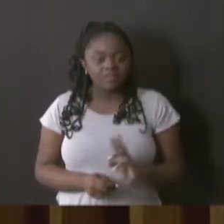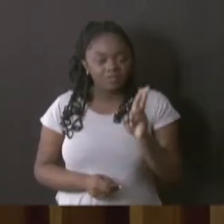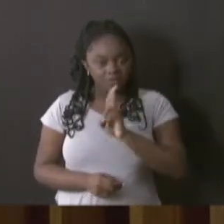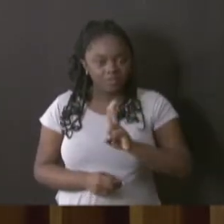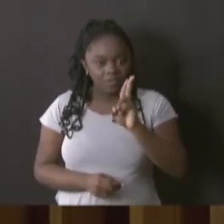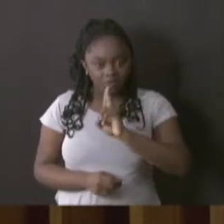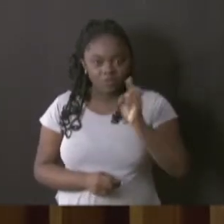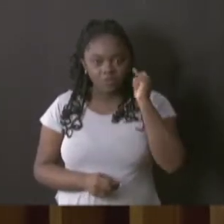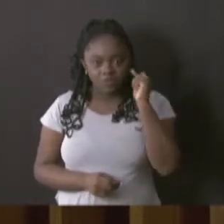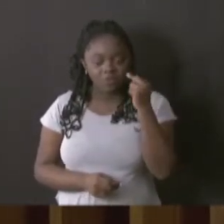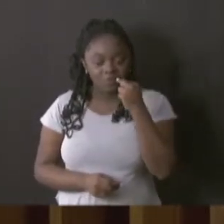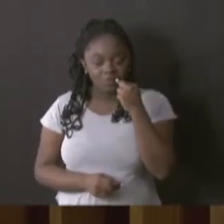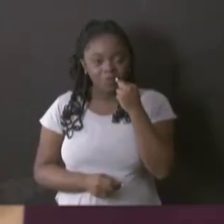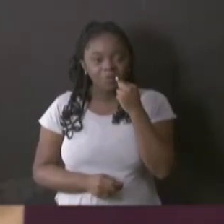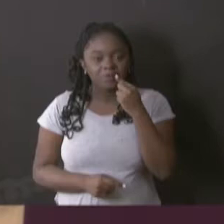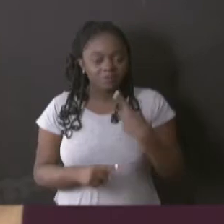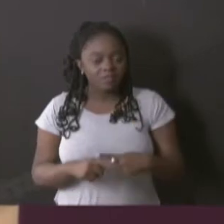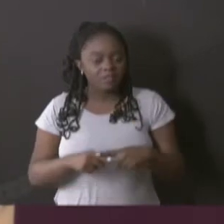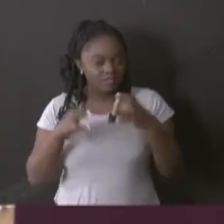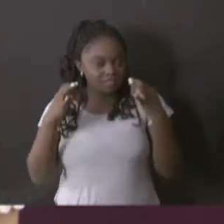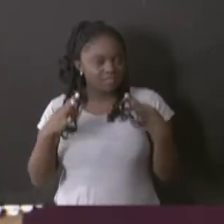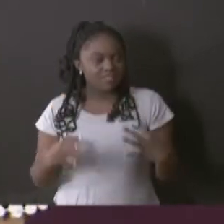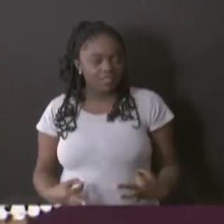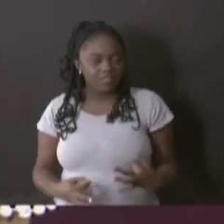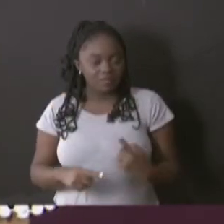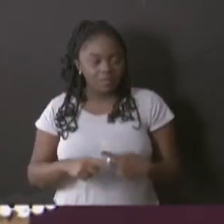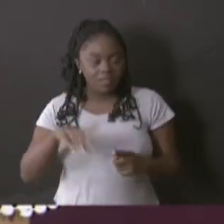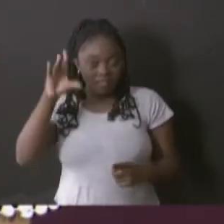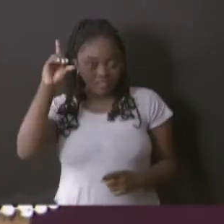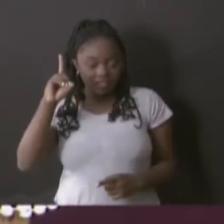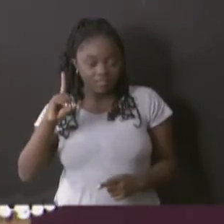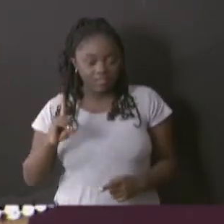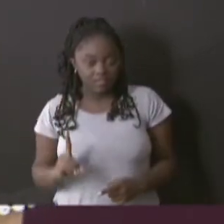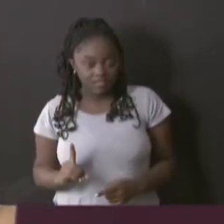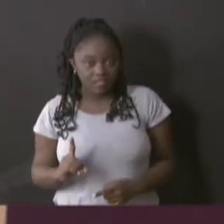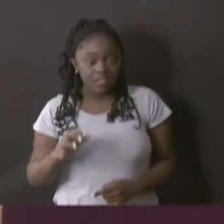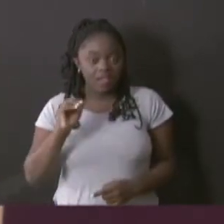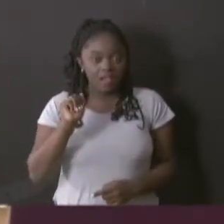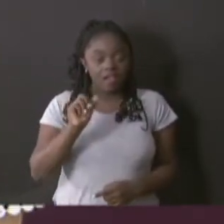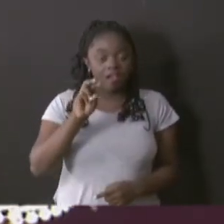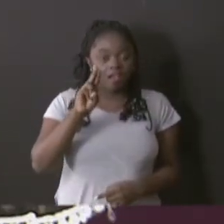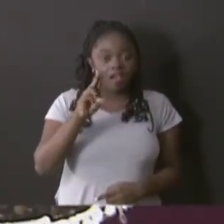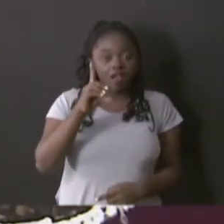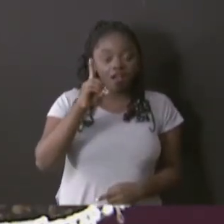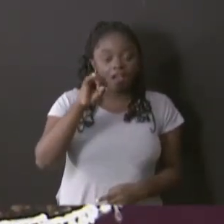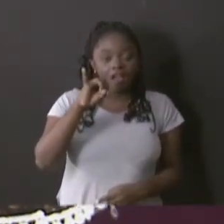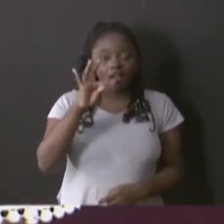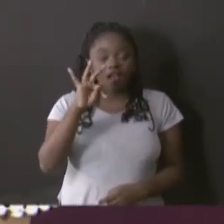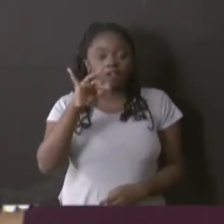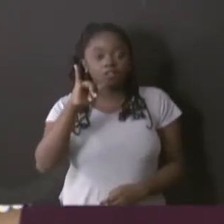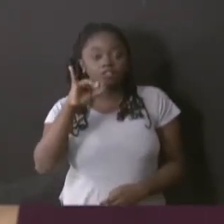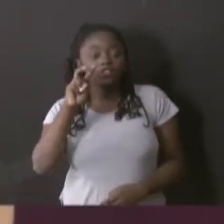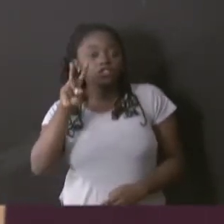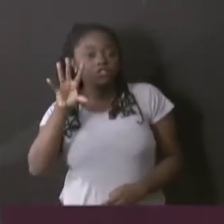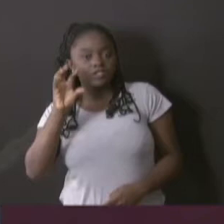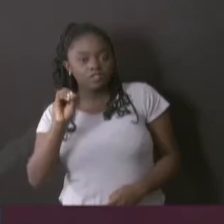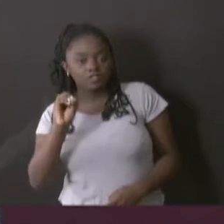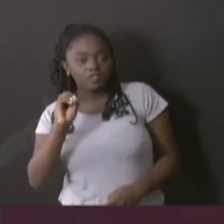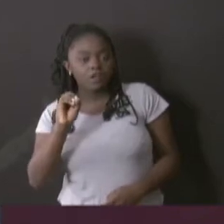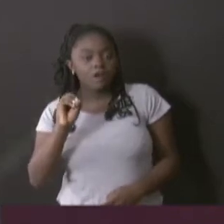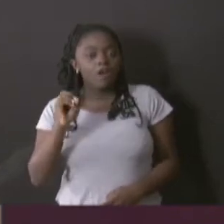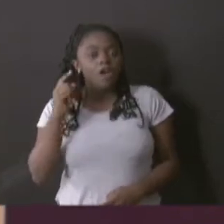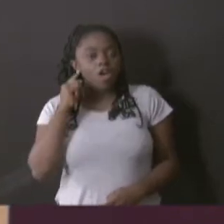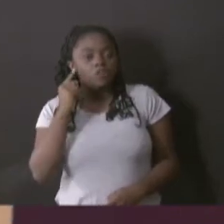popular, é o termo mais adequado, porque o deficiente auditivo, ele tem um tipo de perda, e o surdo